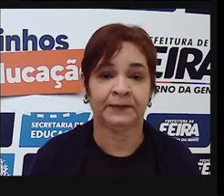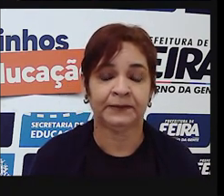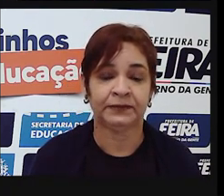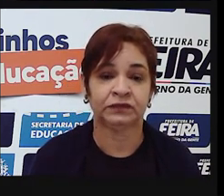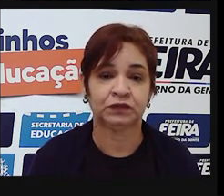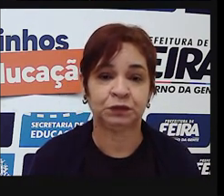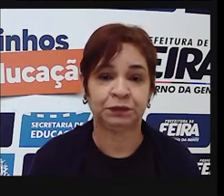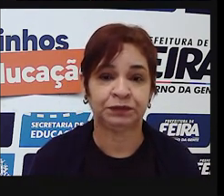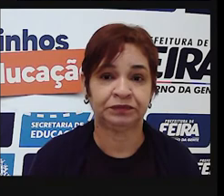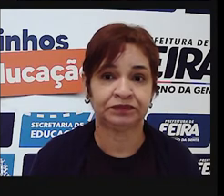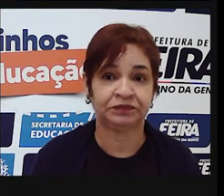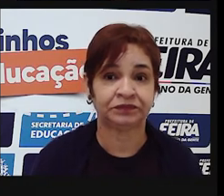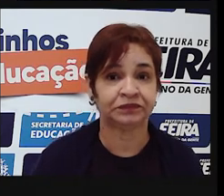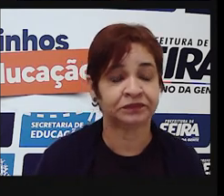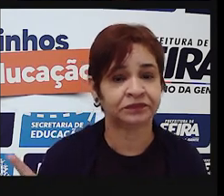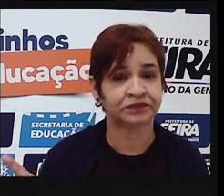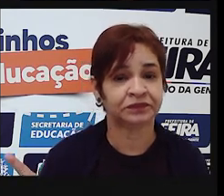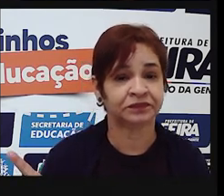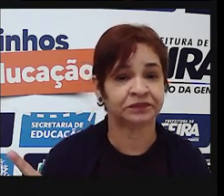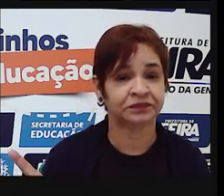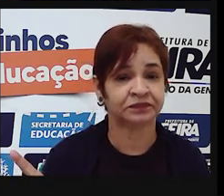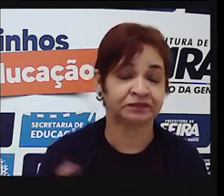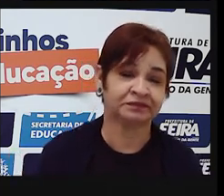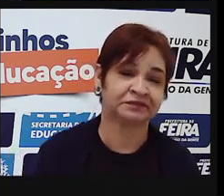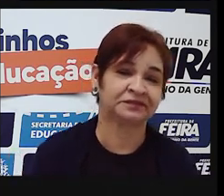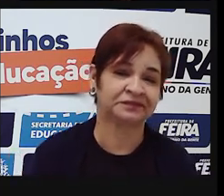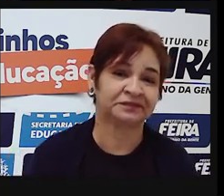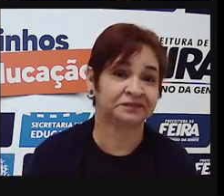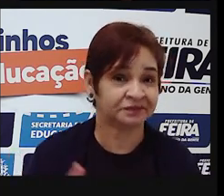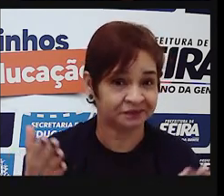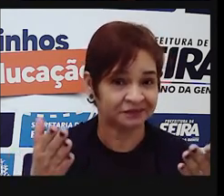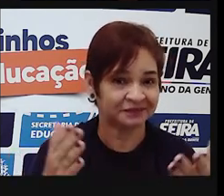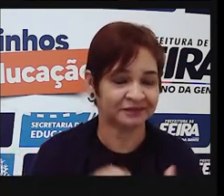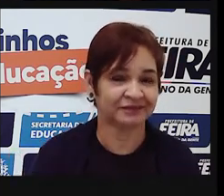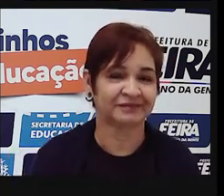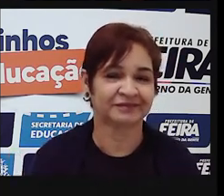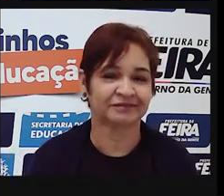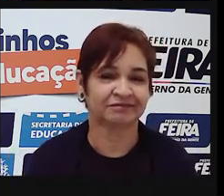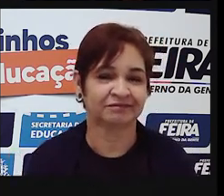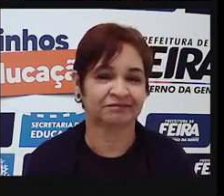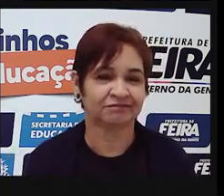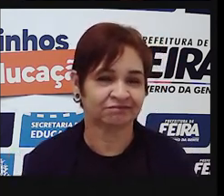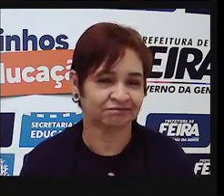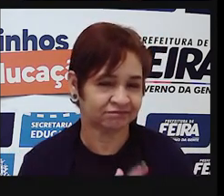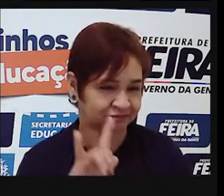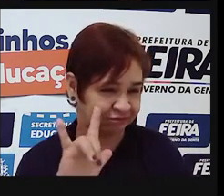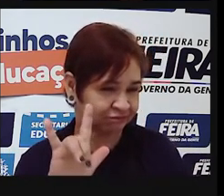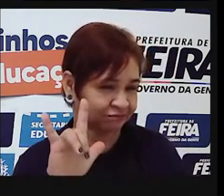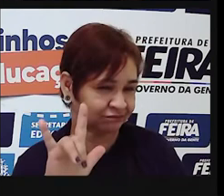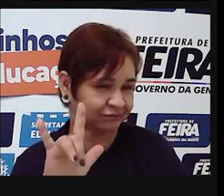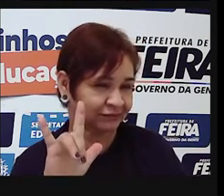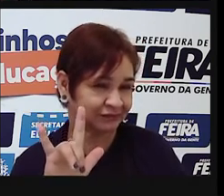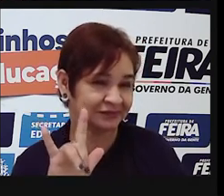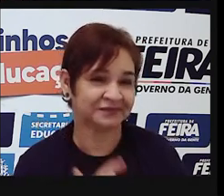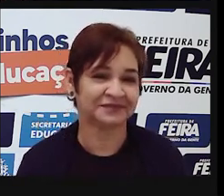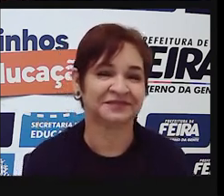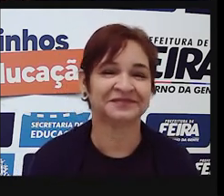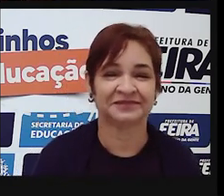Olha, essa daí já é mais da atualidade e é um ritmo totalmente diferente. Vamos lá